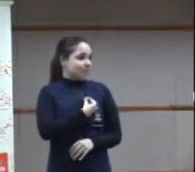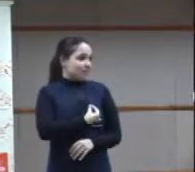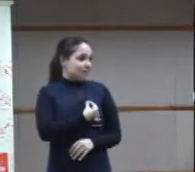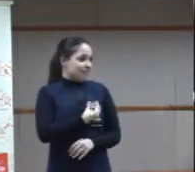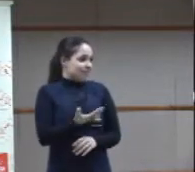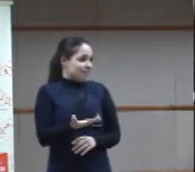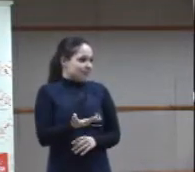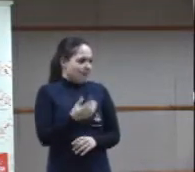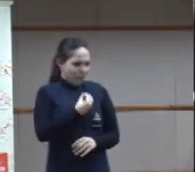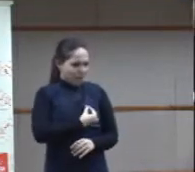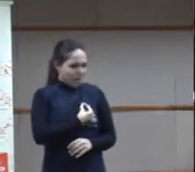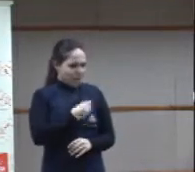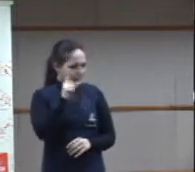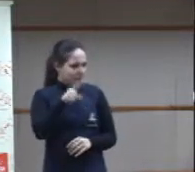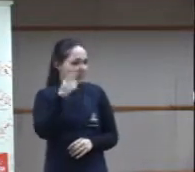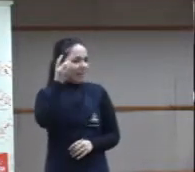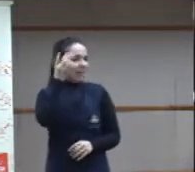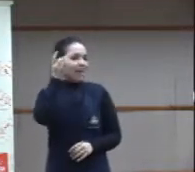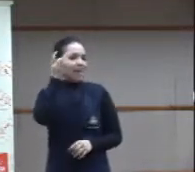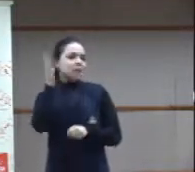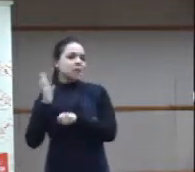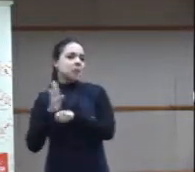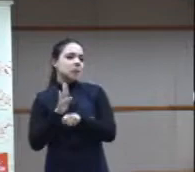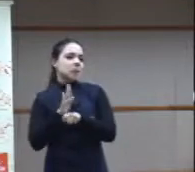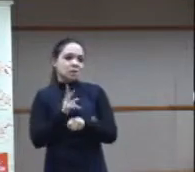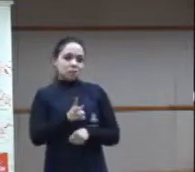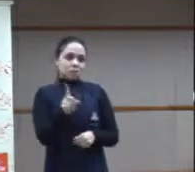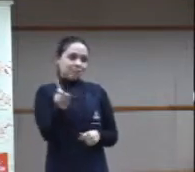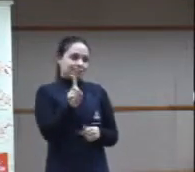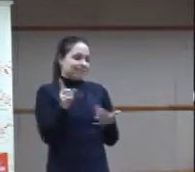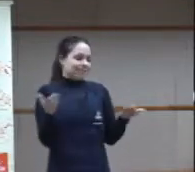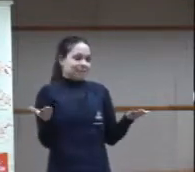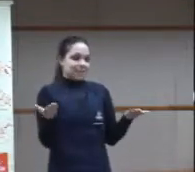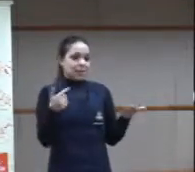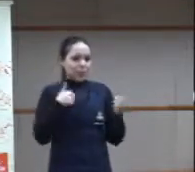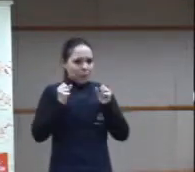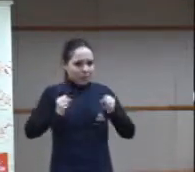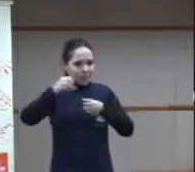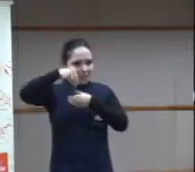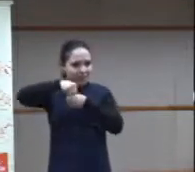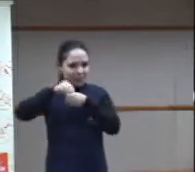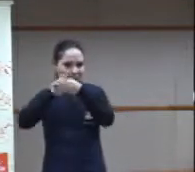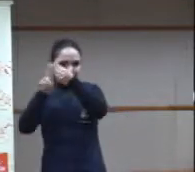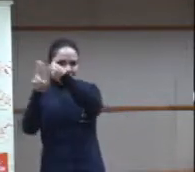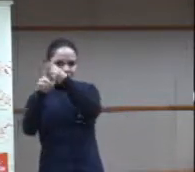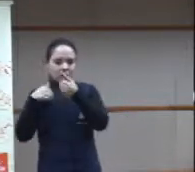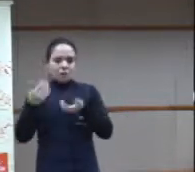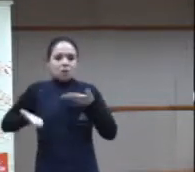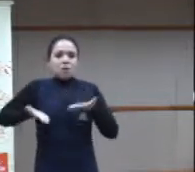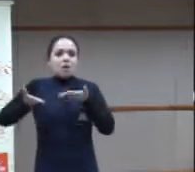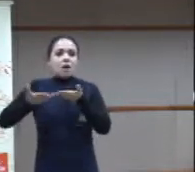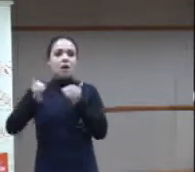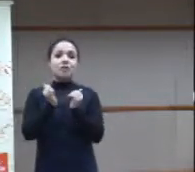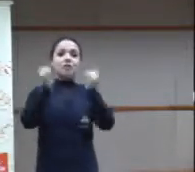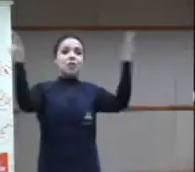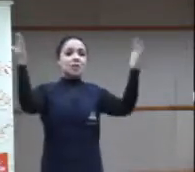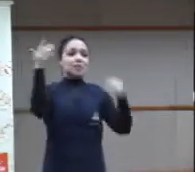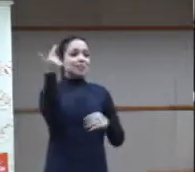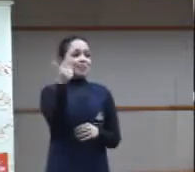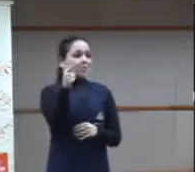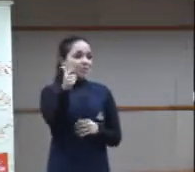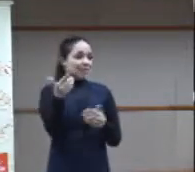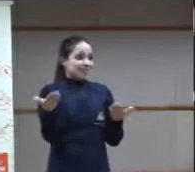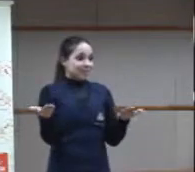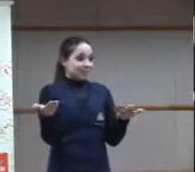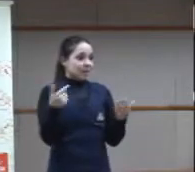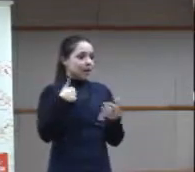vida não é assim, né? Então, eu não posso fazer aqui privilégios que lá fora ele não vai ter. E aí eu estou